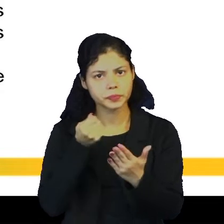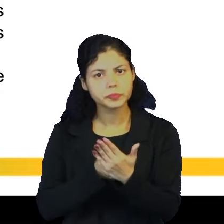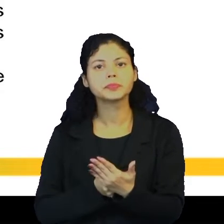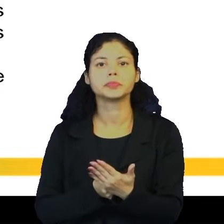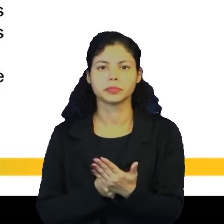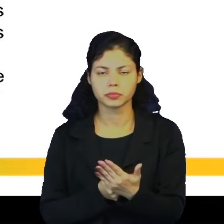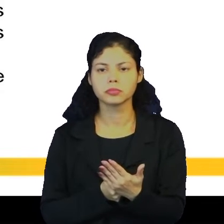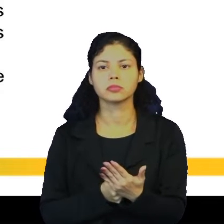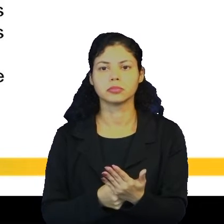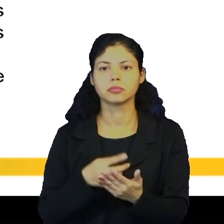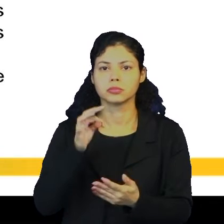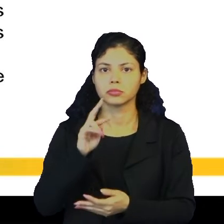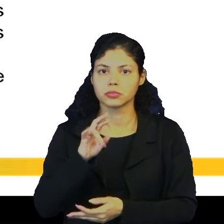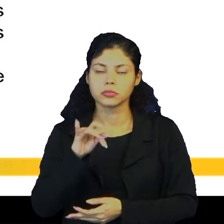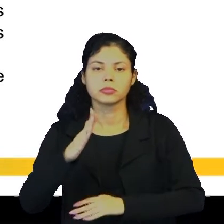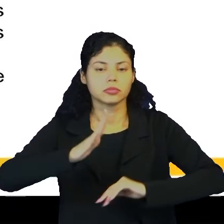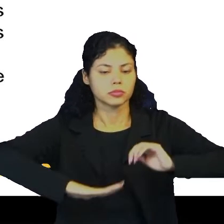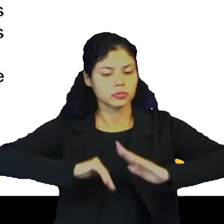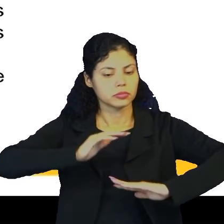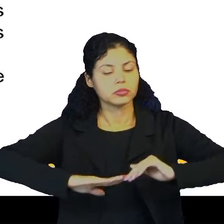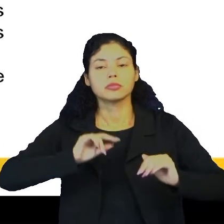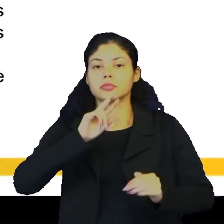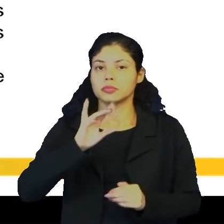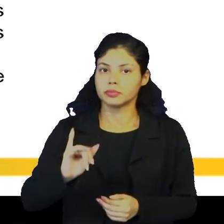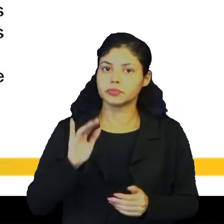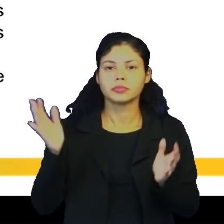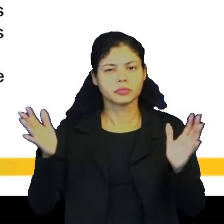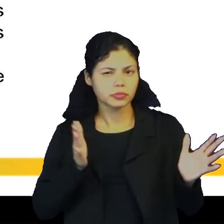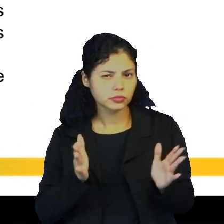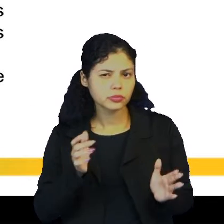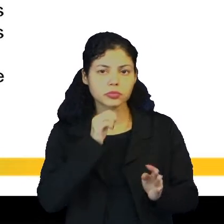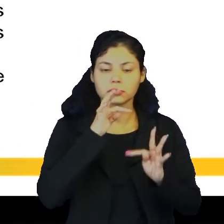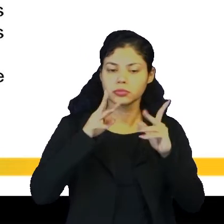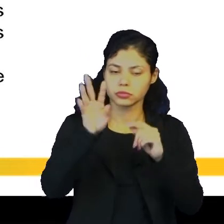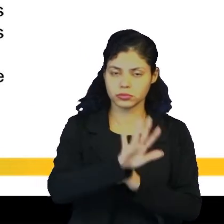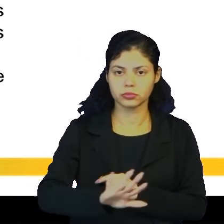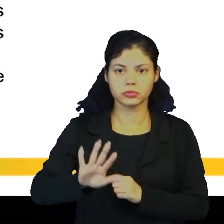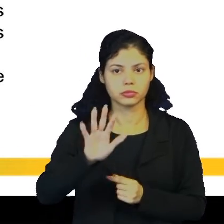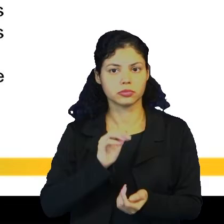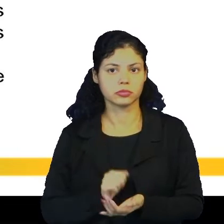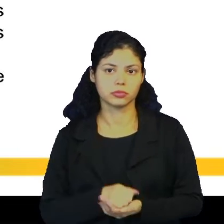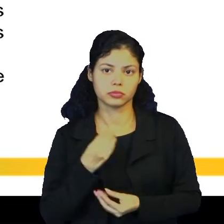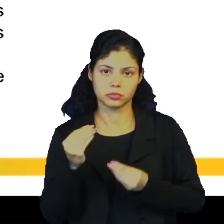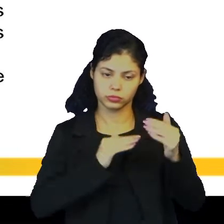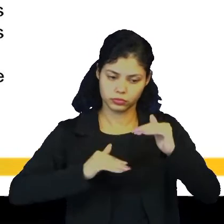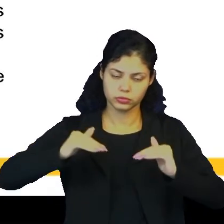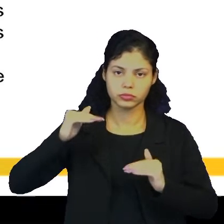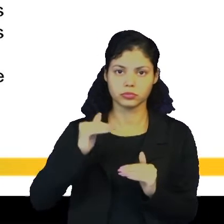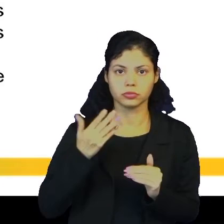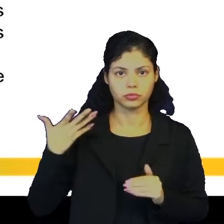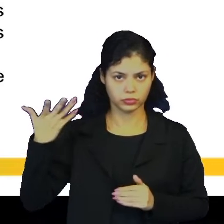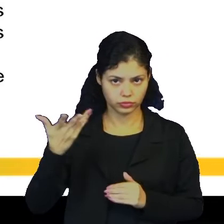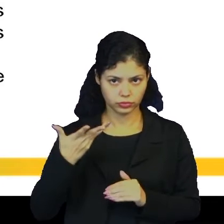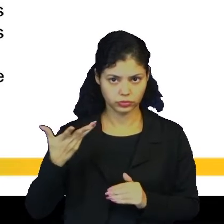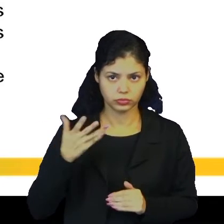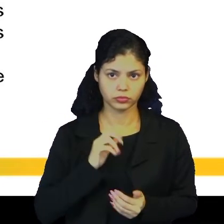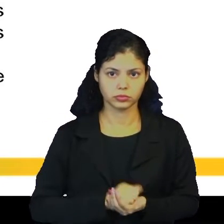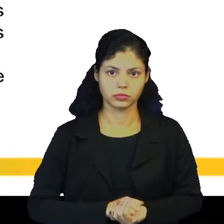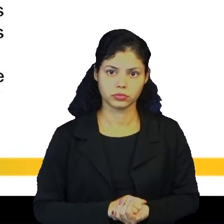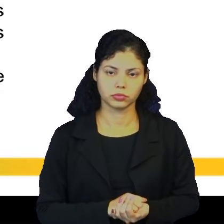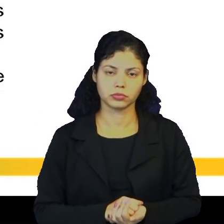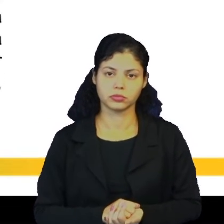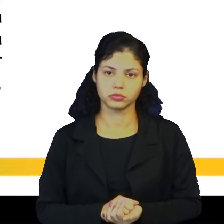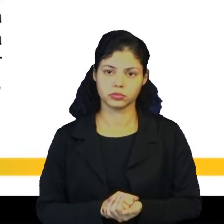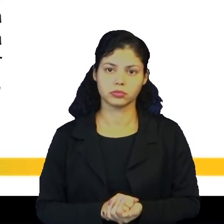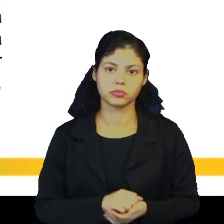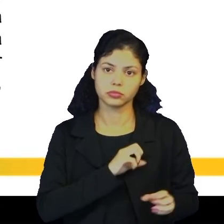obrigatória, né? A instrução técnico-profissional será acessível a todos, bem como a instrução superior a essa baseada no mérito.